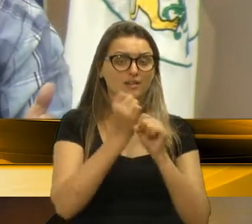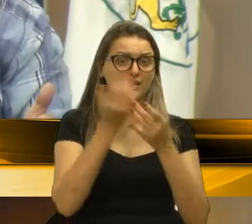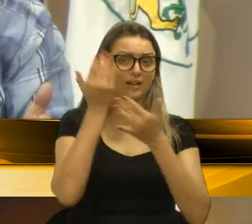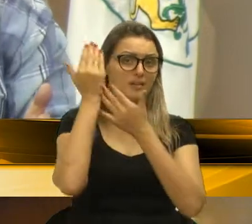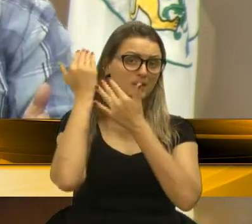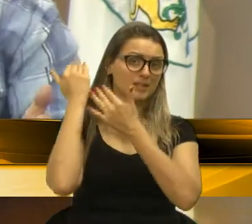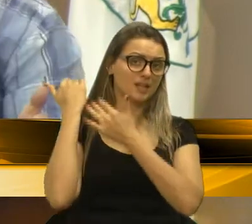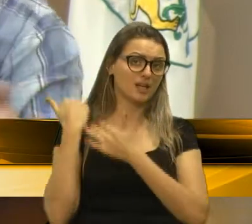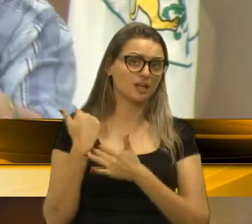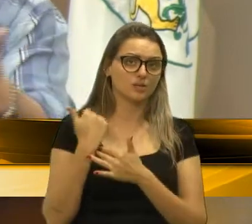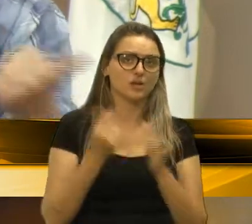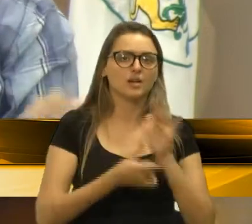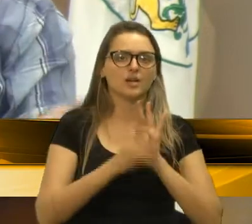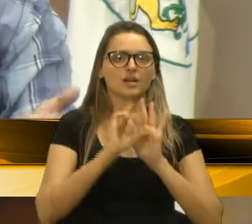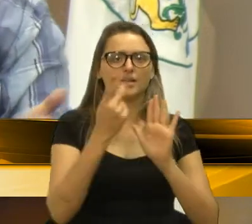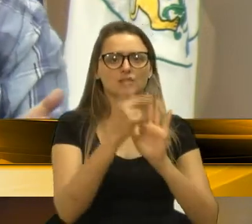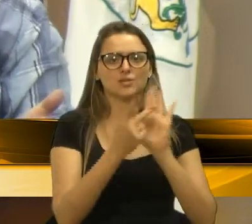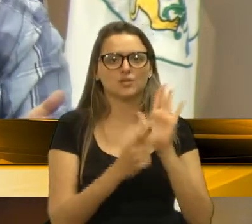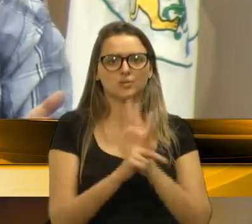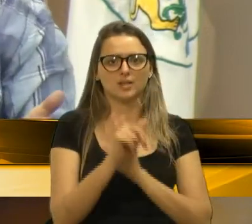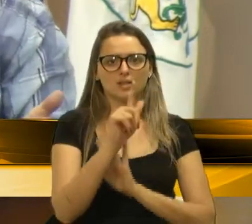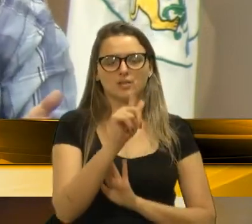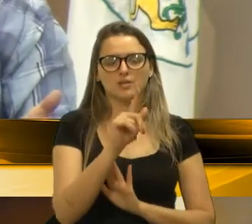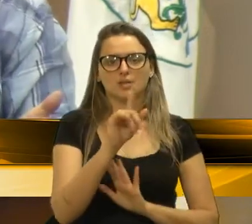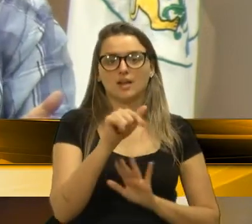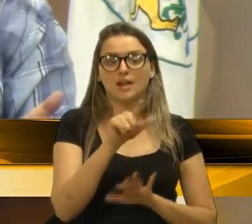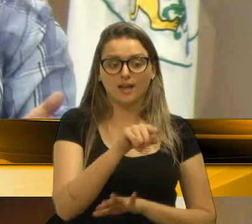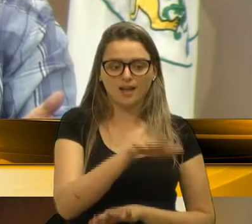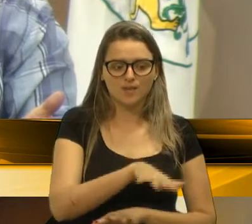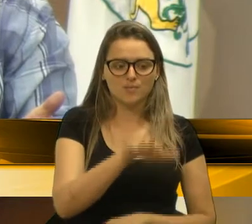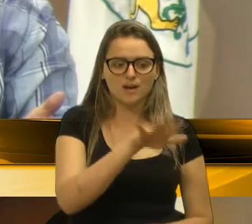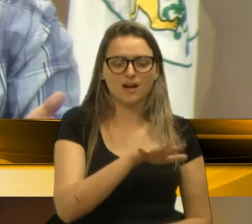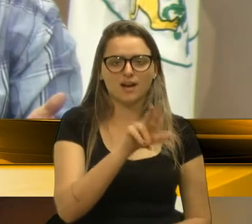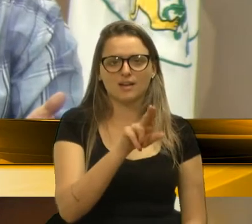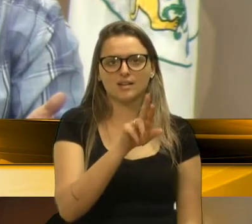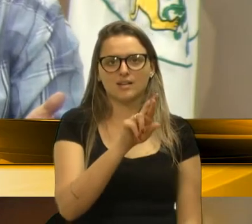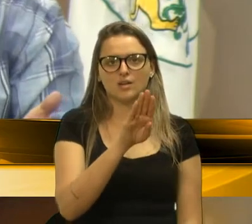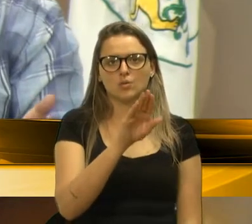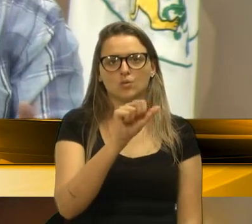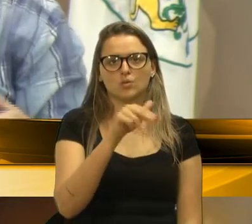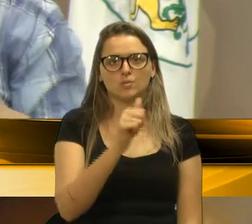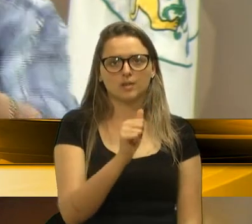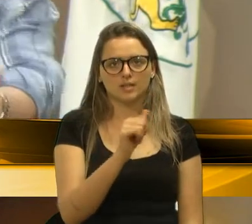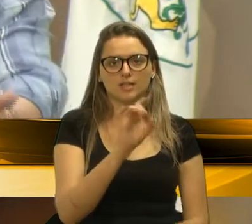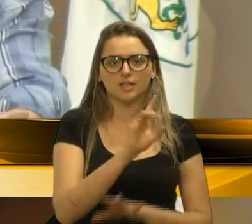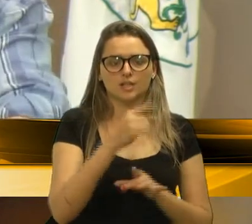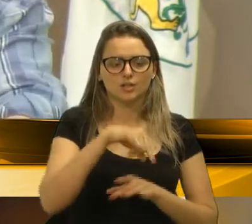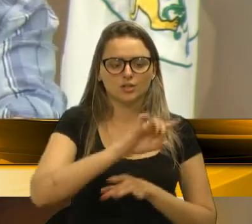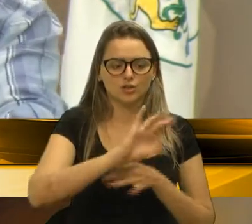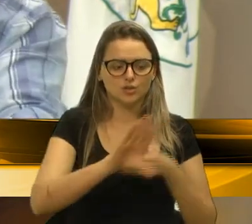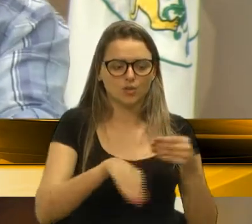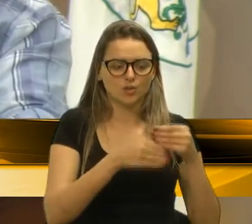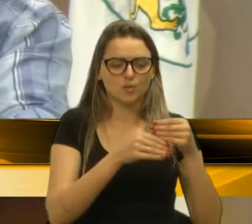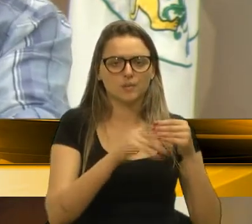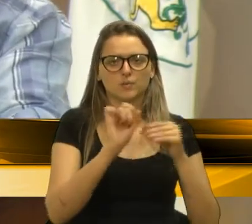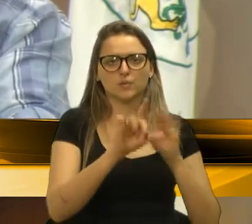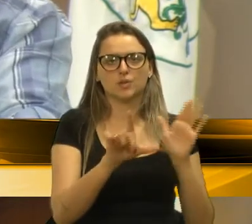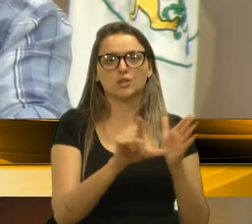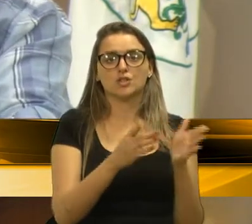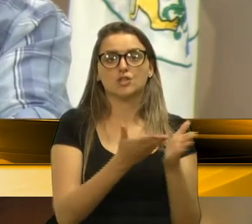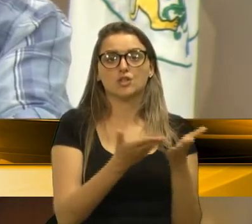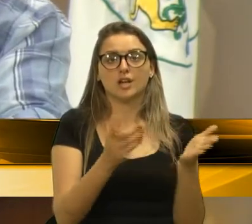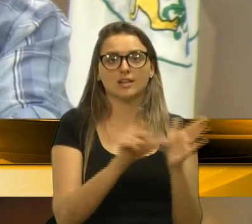diretor colocando essa área no período urbano nós só incorporamos o que já está na lei ordinária